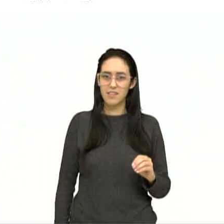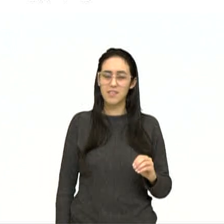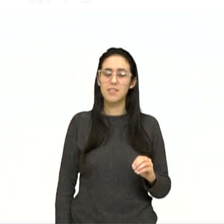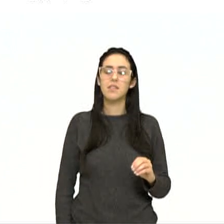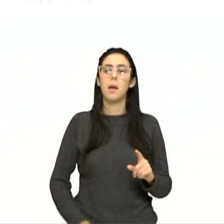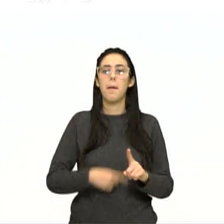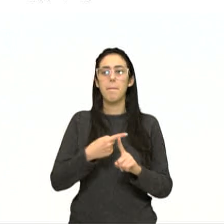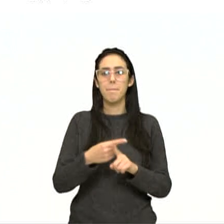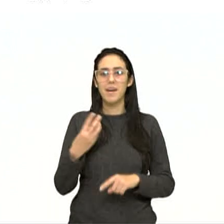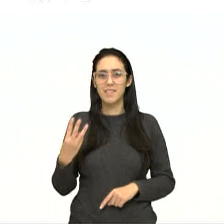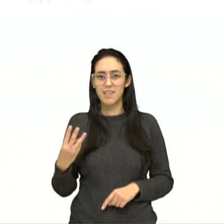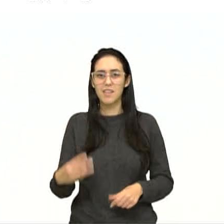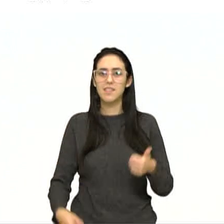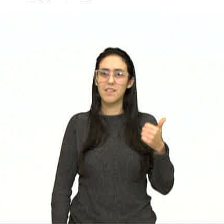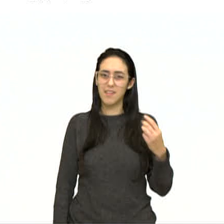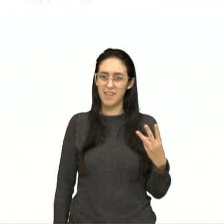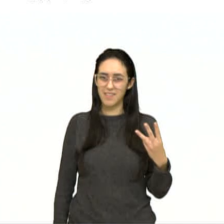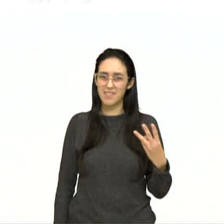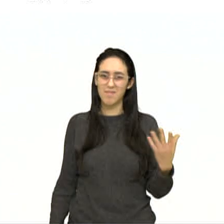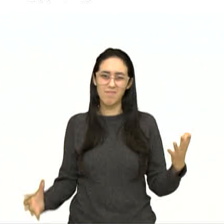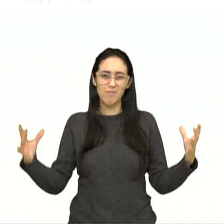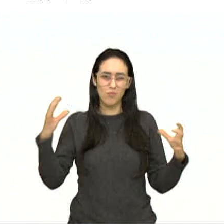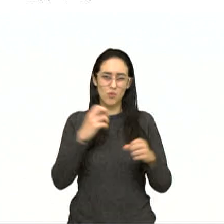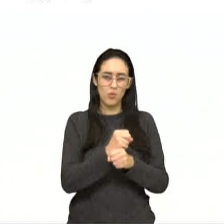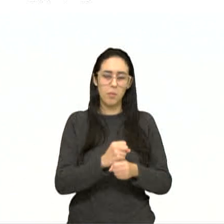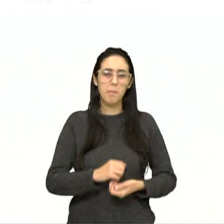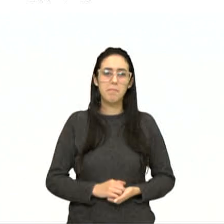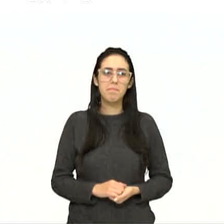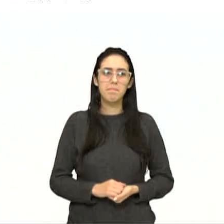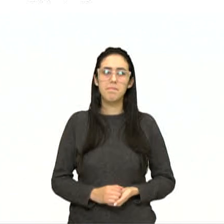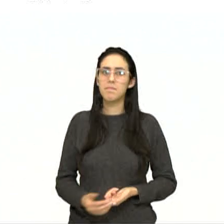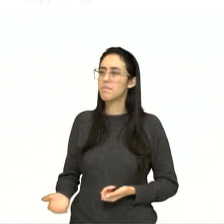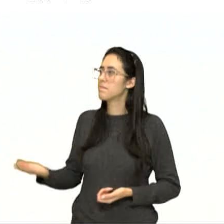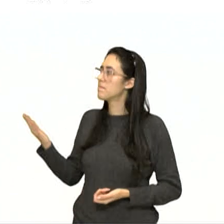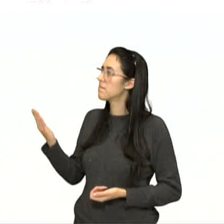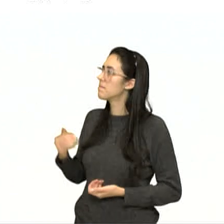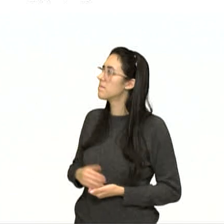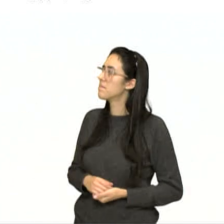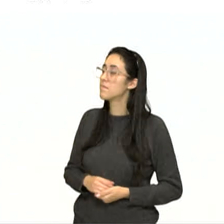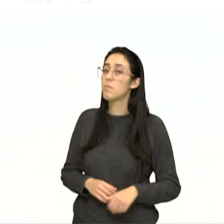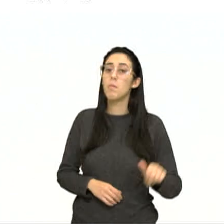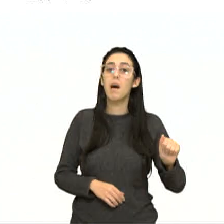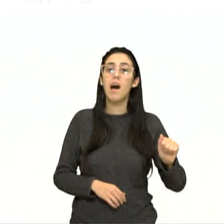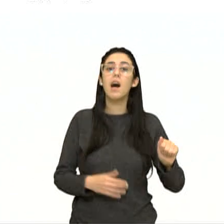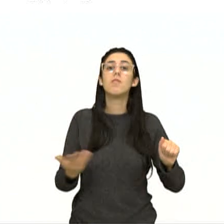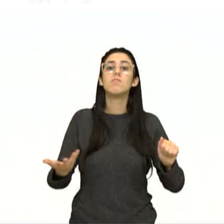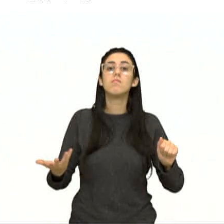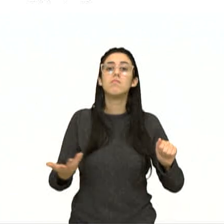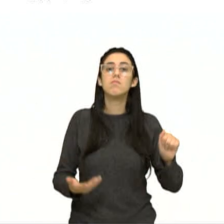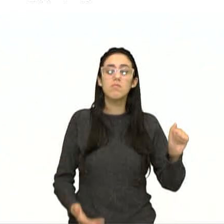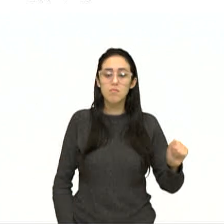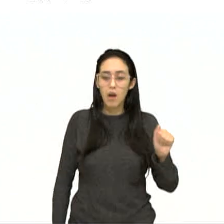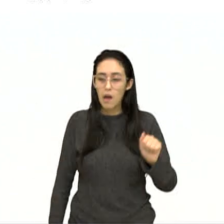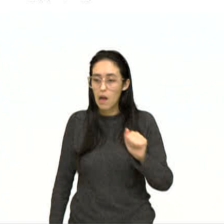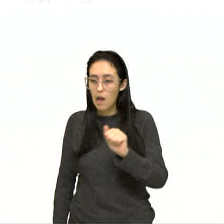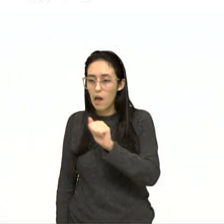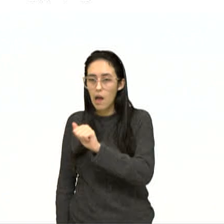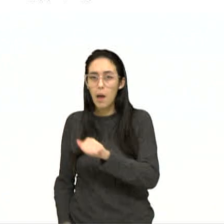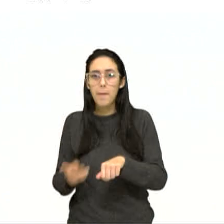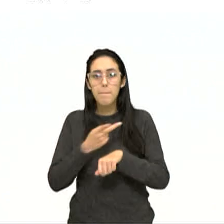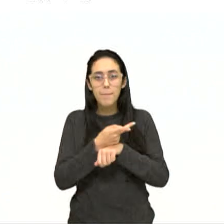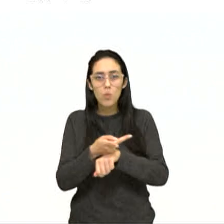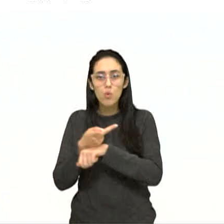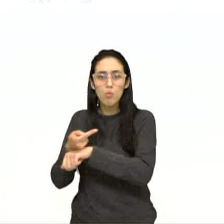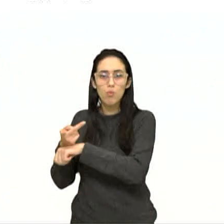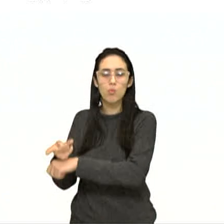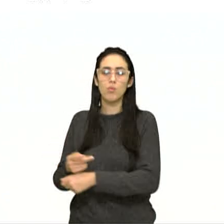É só somar os coeficientes ali. Com o A. Ah, foi caçando o A aqui. Ok, vamos colocar